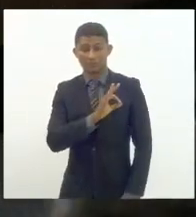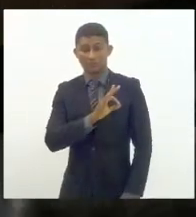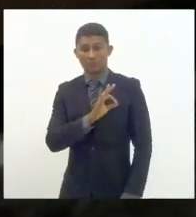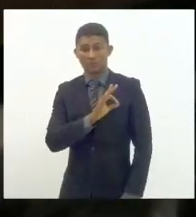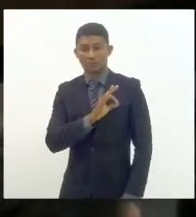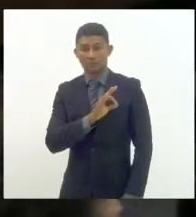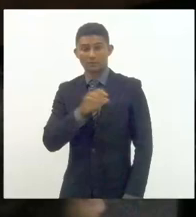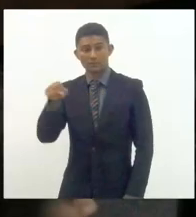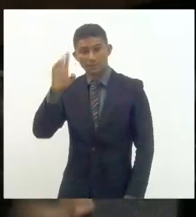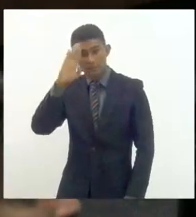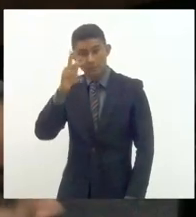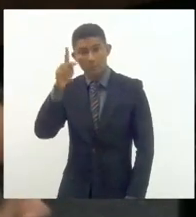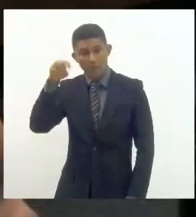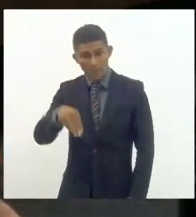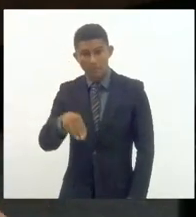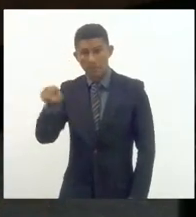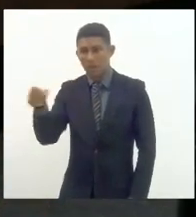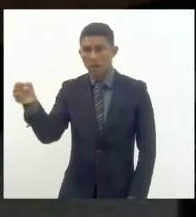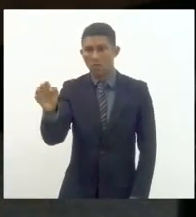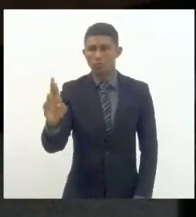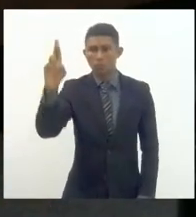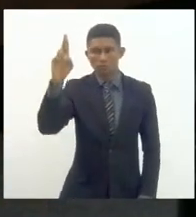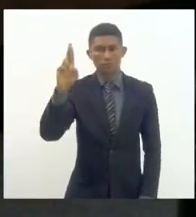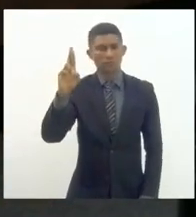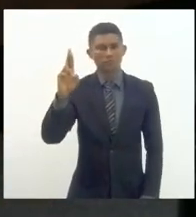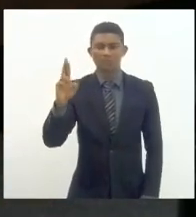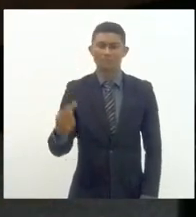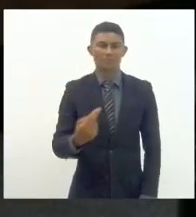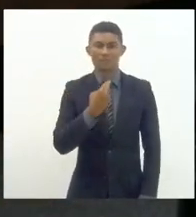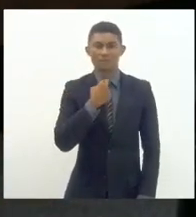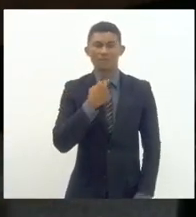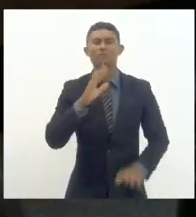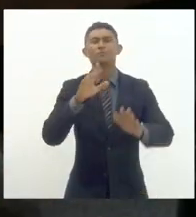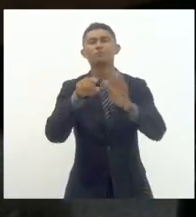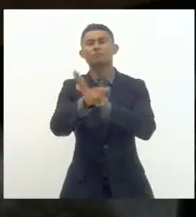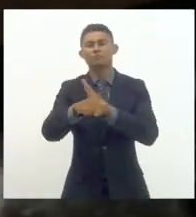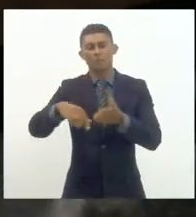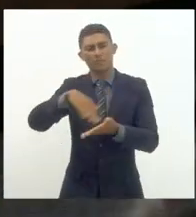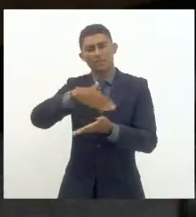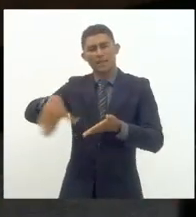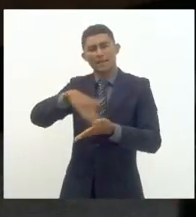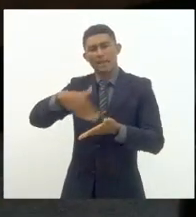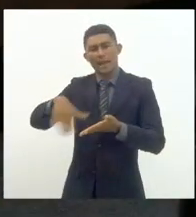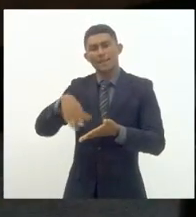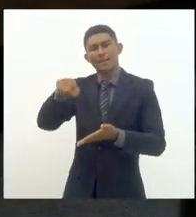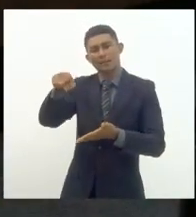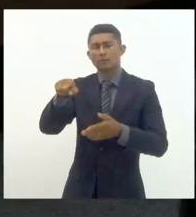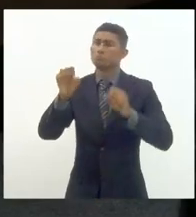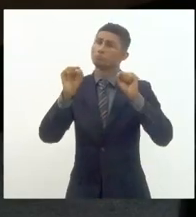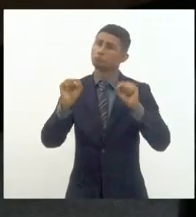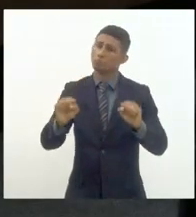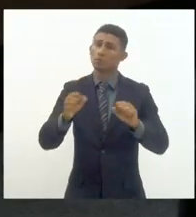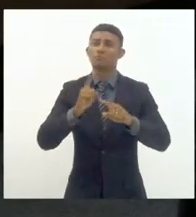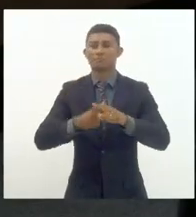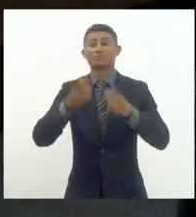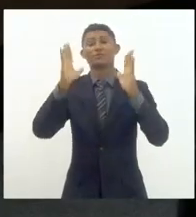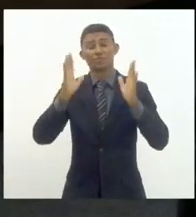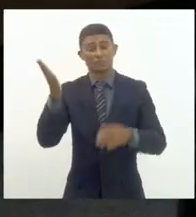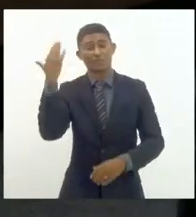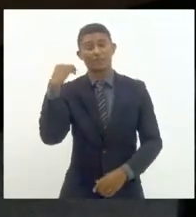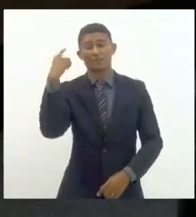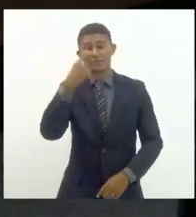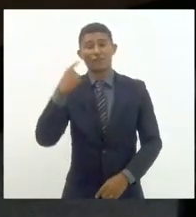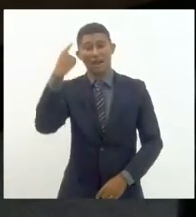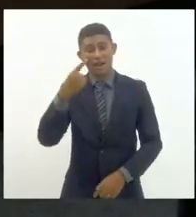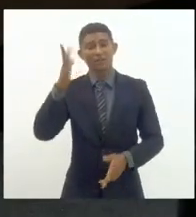no comando, não. Não. E na secretaria, até pode, porque já até teve advogado.